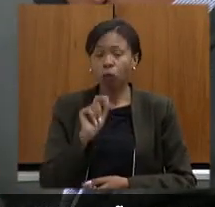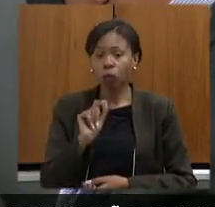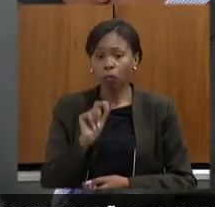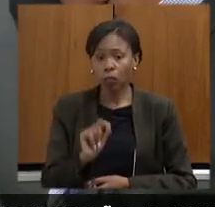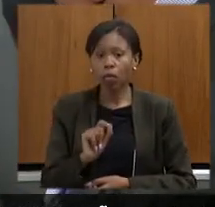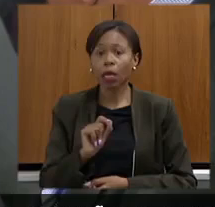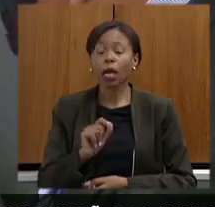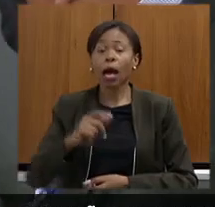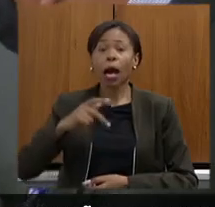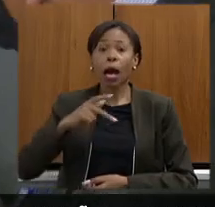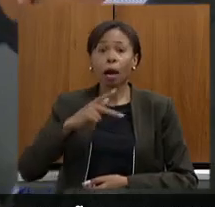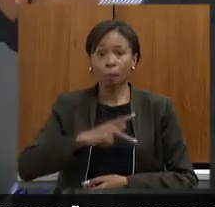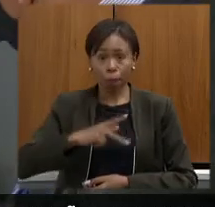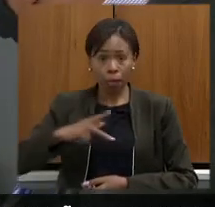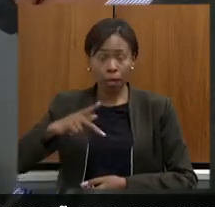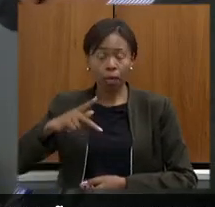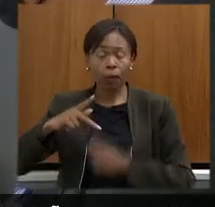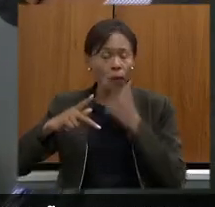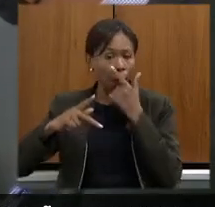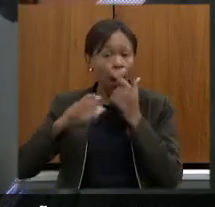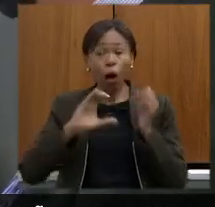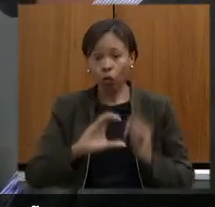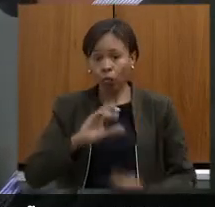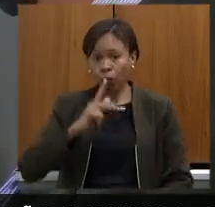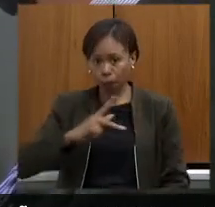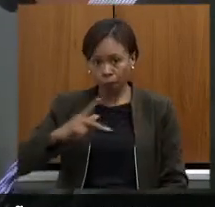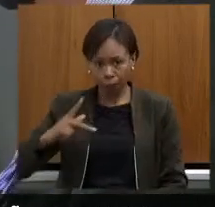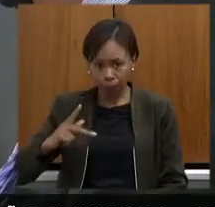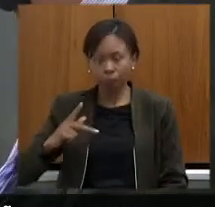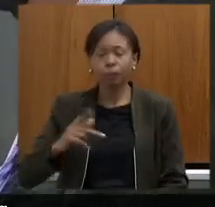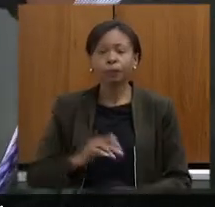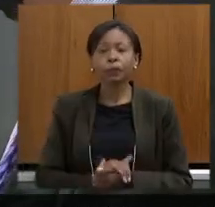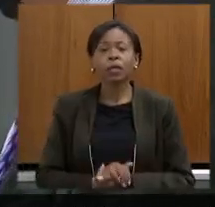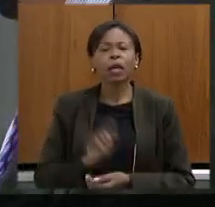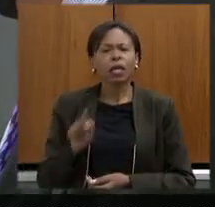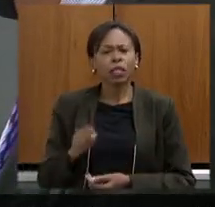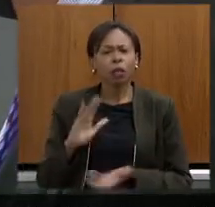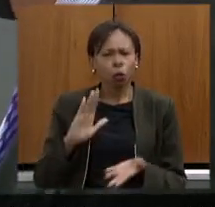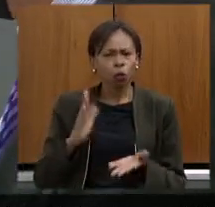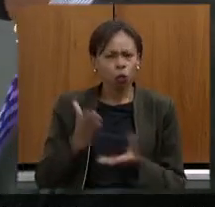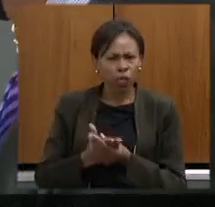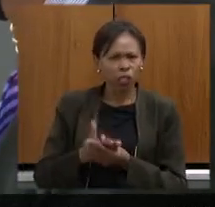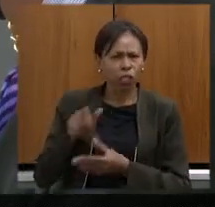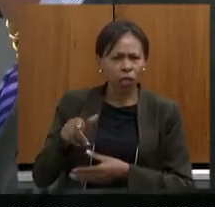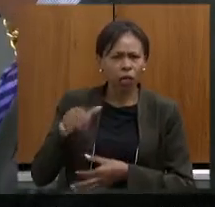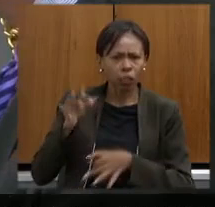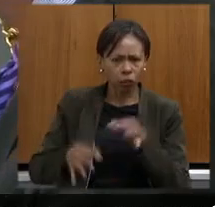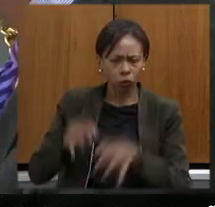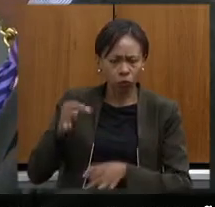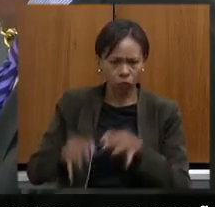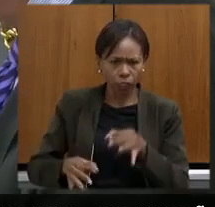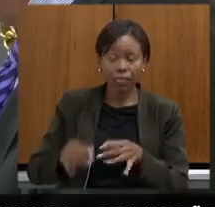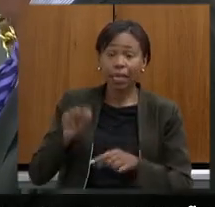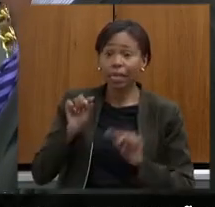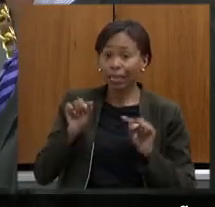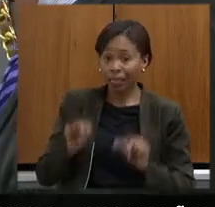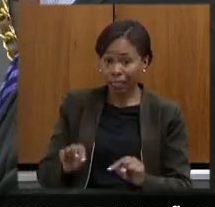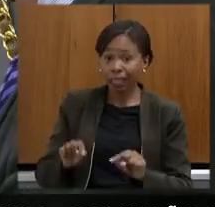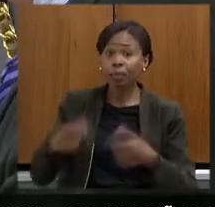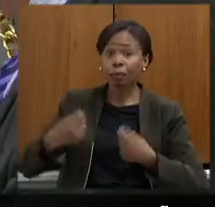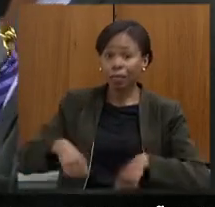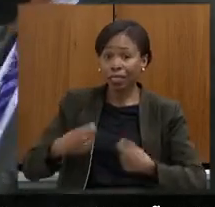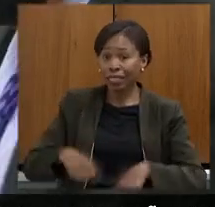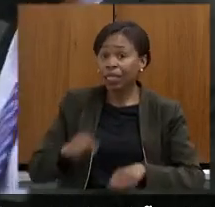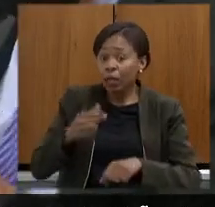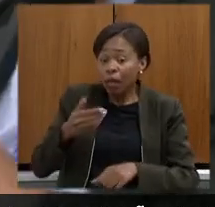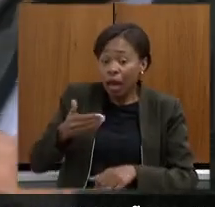participação da comissão de Participação Popular sobre o explicar também tá esse processo que está a cargo das instituições de justiças ele deve ser efetivamente